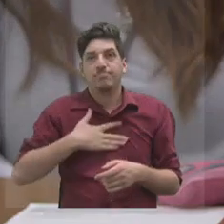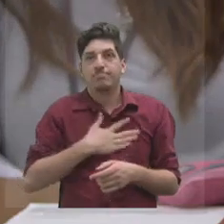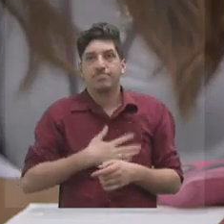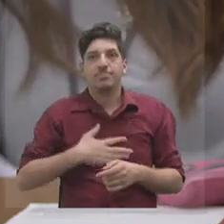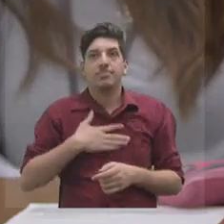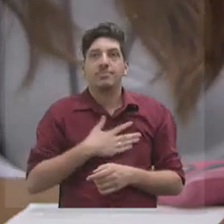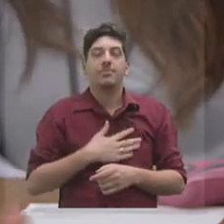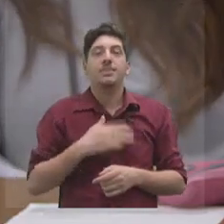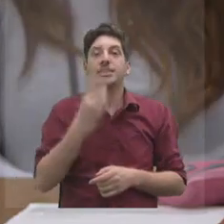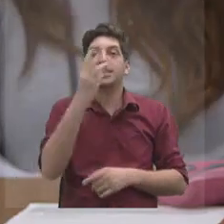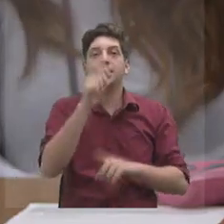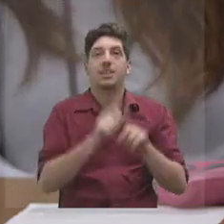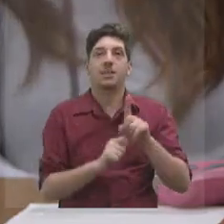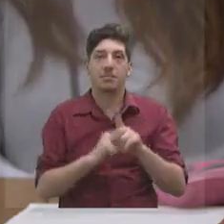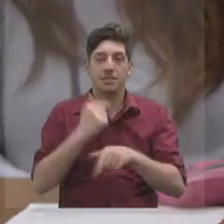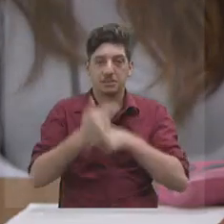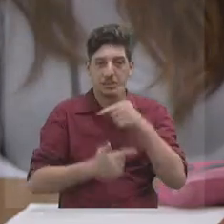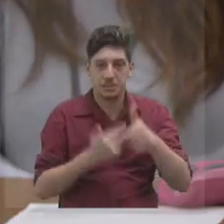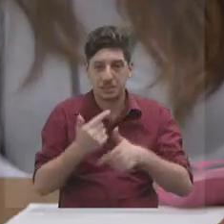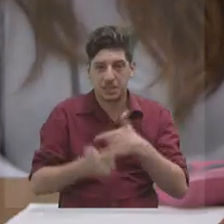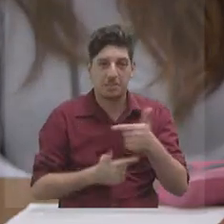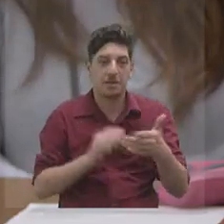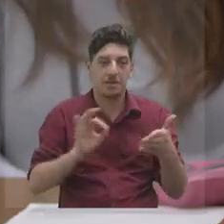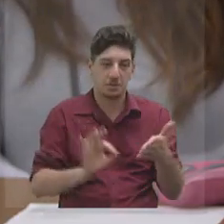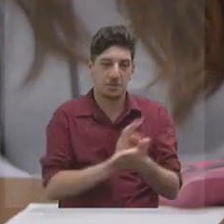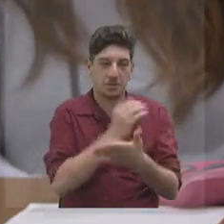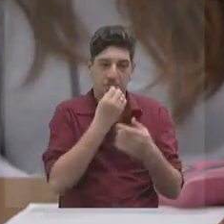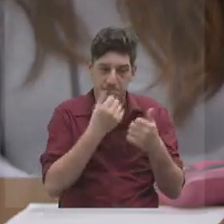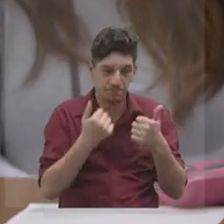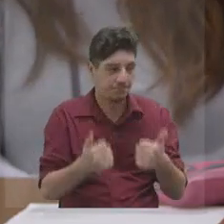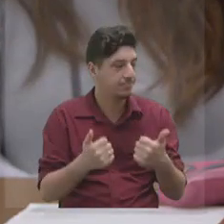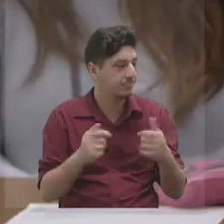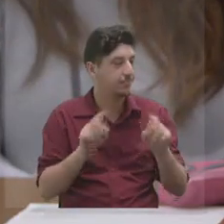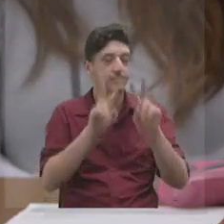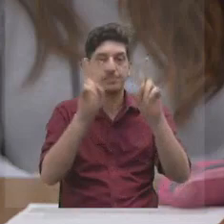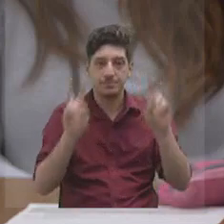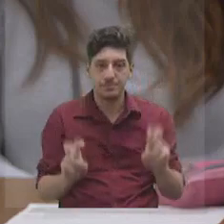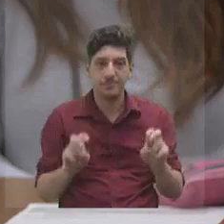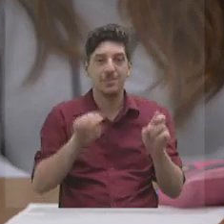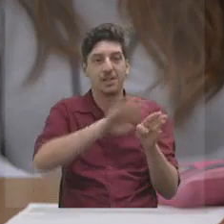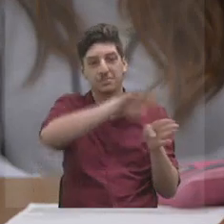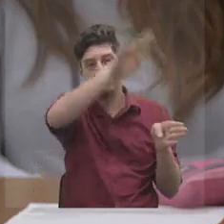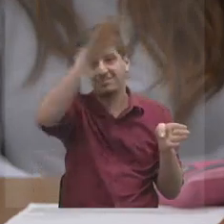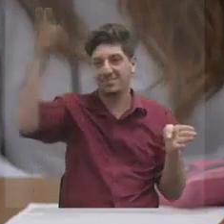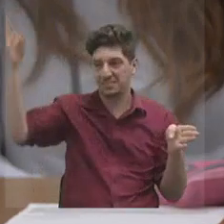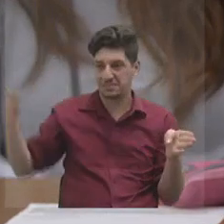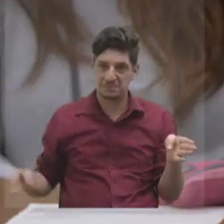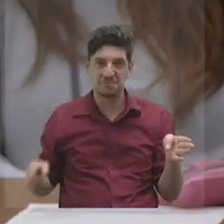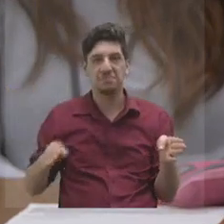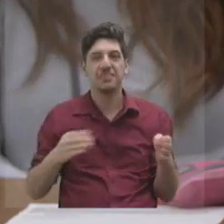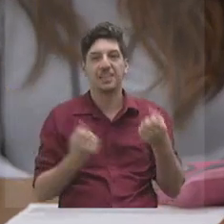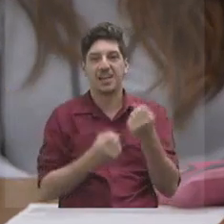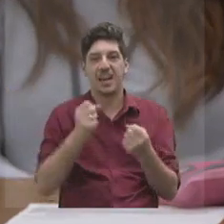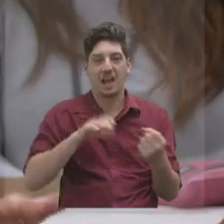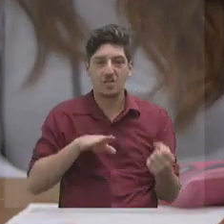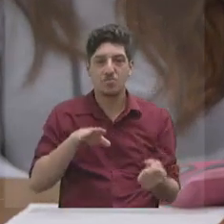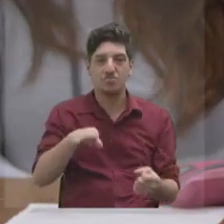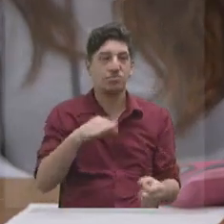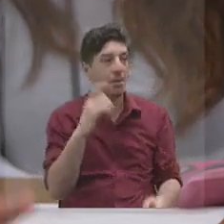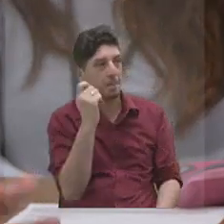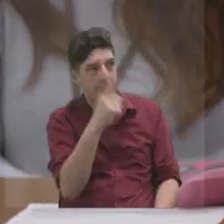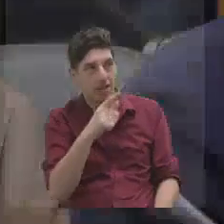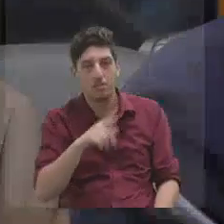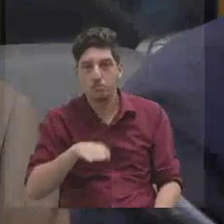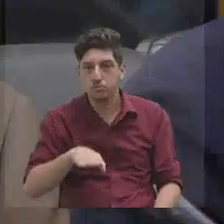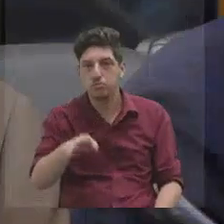de três meses com a execução né desse contrato o tema do pedágio né É de um Cálculo técnico que é feito buscando